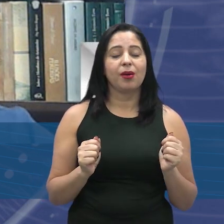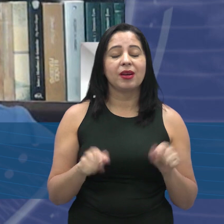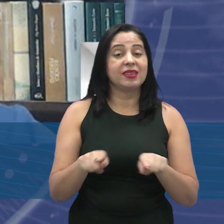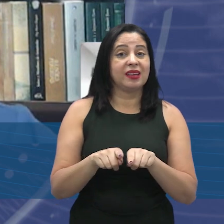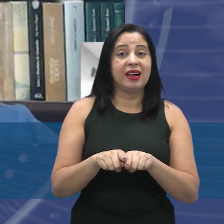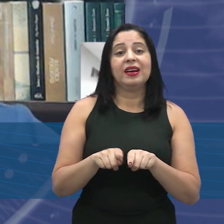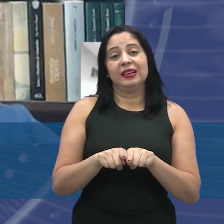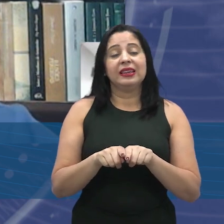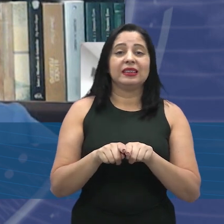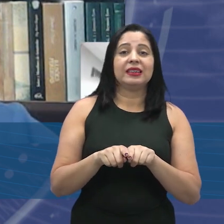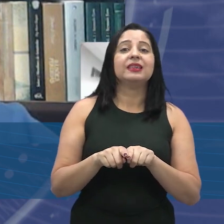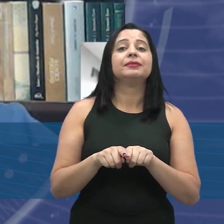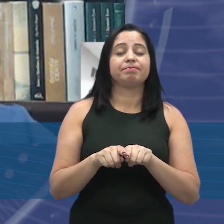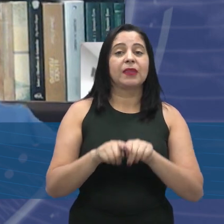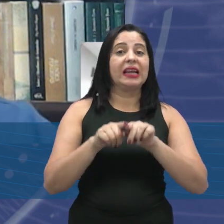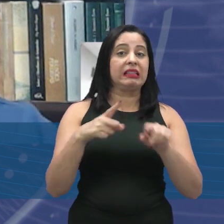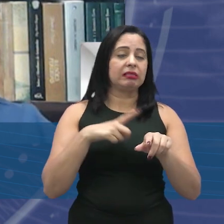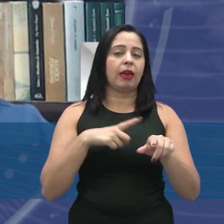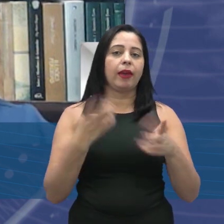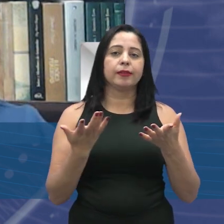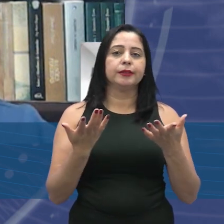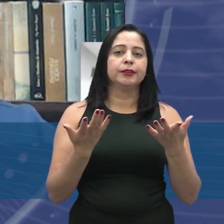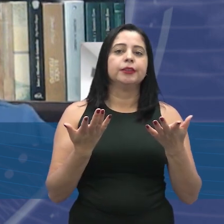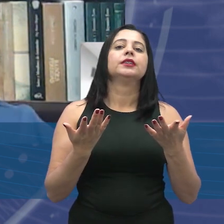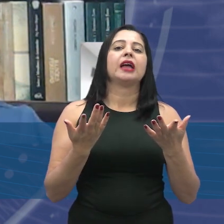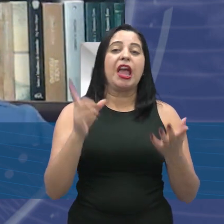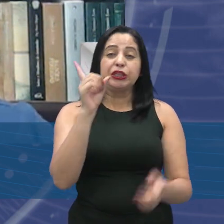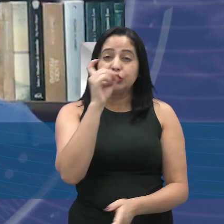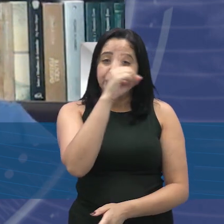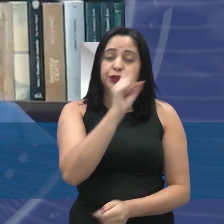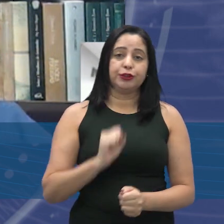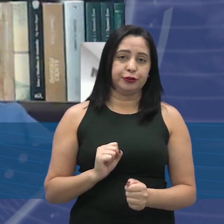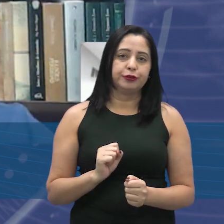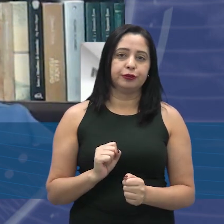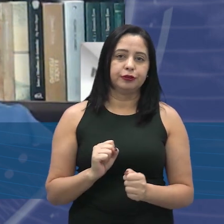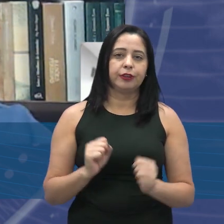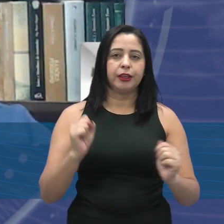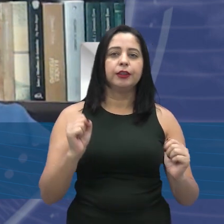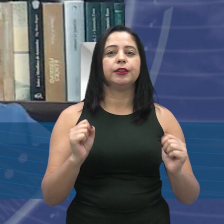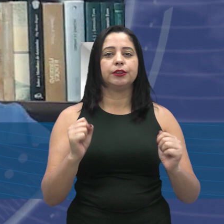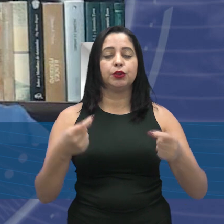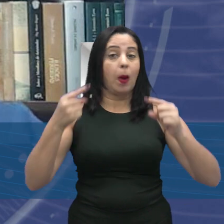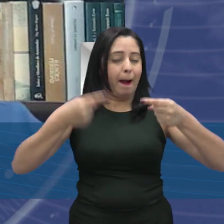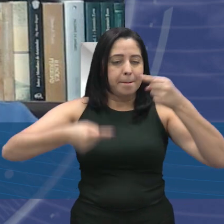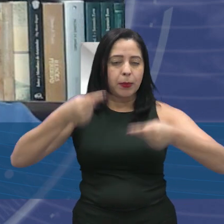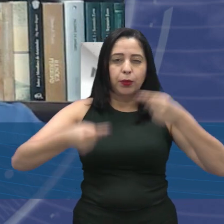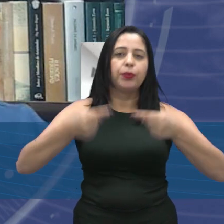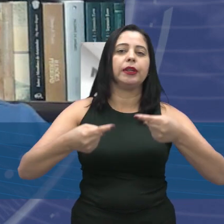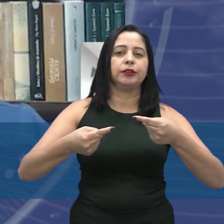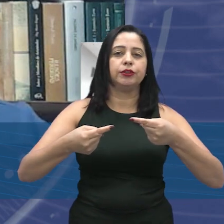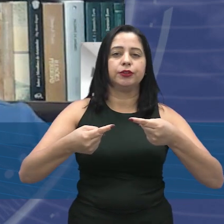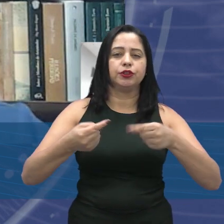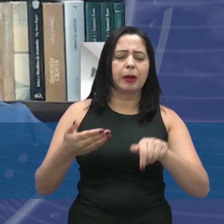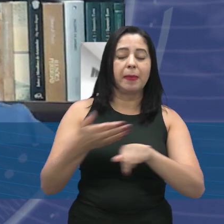também. Então, você tem um sistema que é muito difícil de ser combatido, porque ele envolve esse ingrediente da política, e as